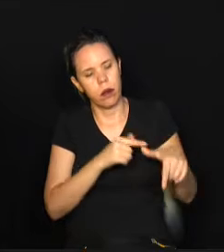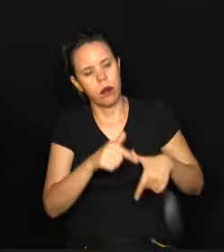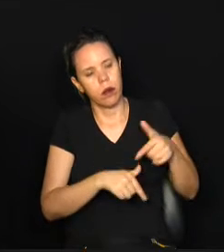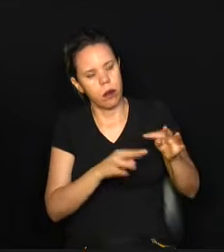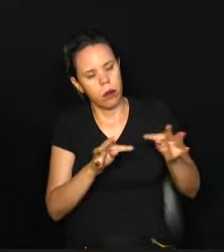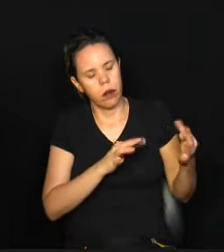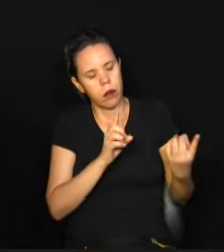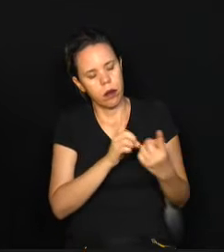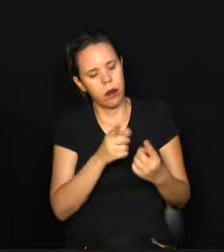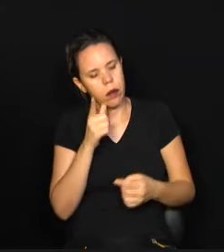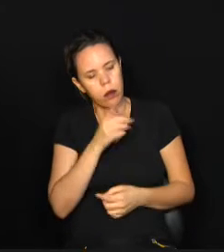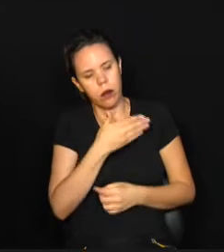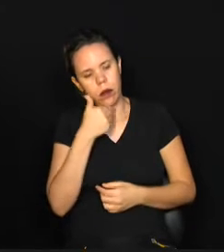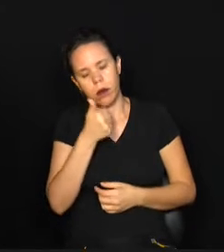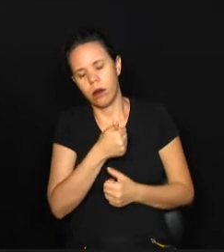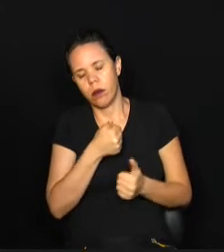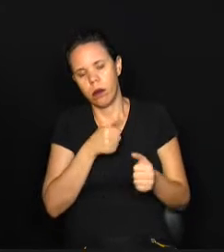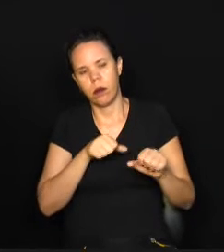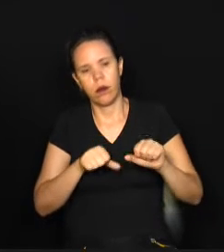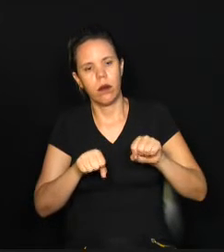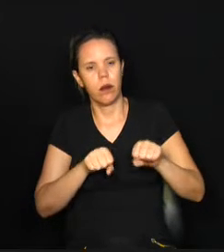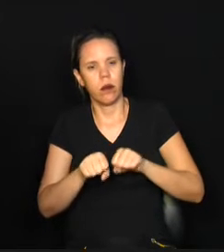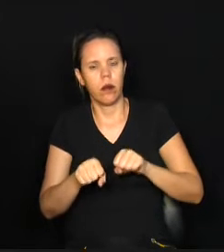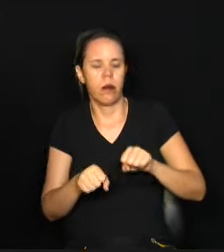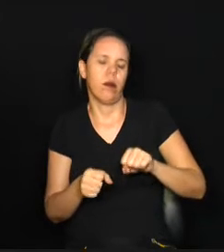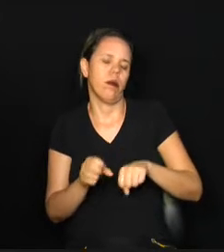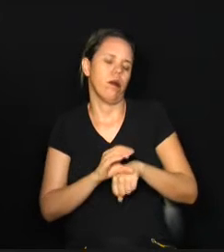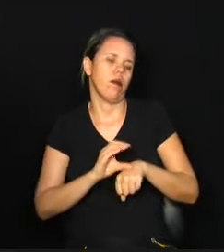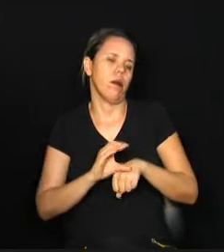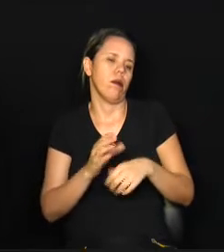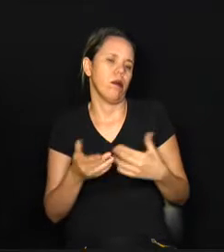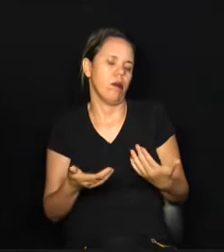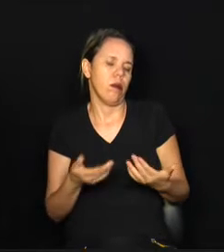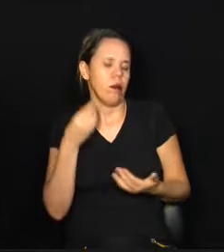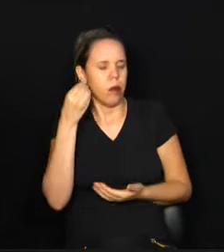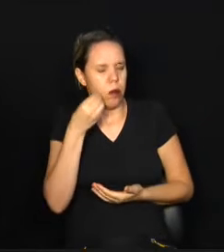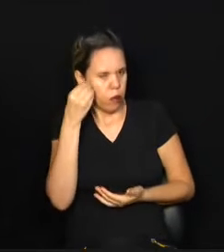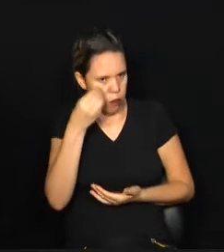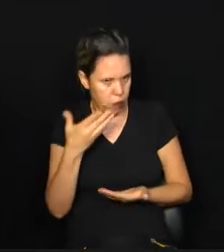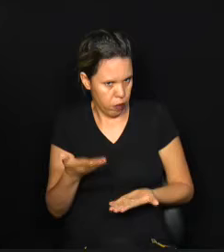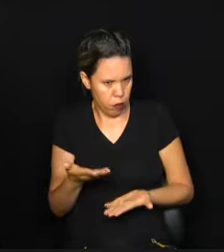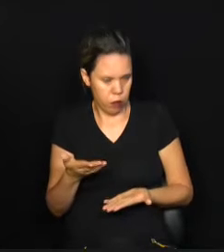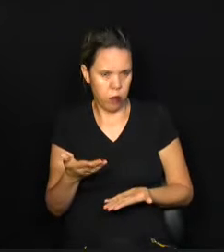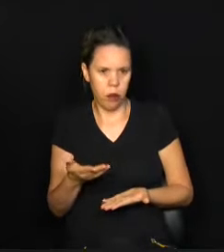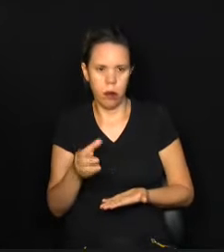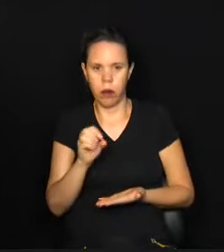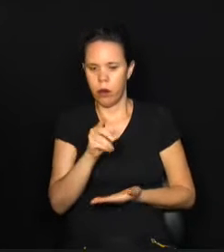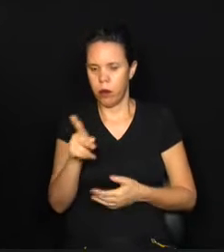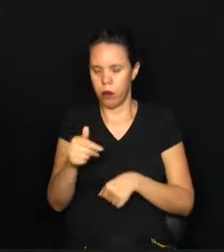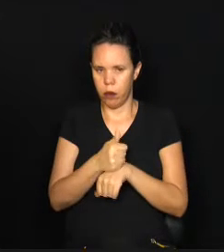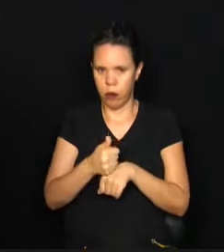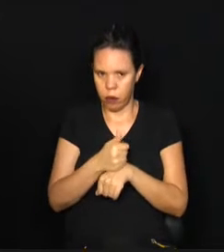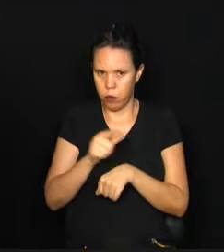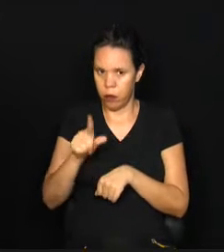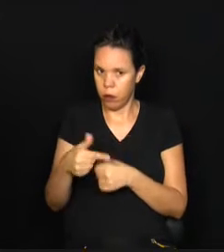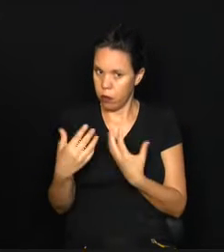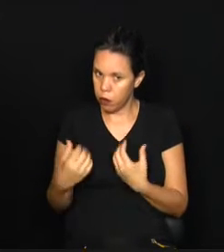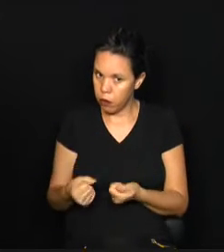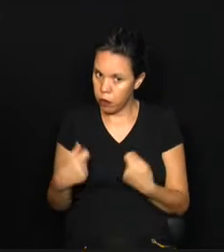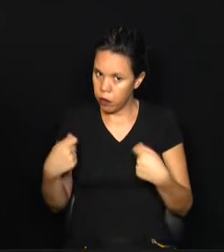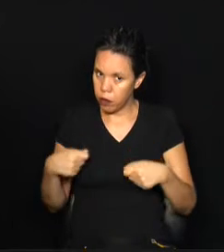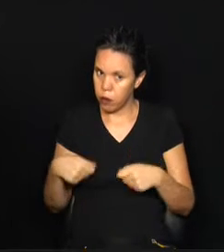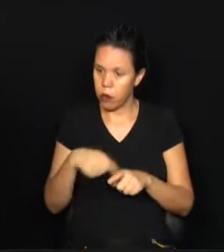consegue trabalhar com mais qualificação, né? Então, a optometria, ela precisa ser reconhecida